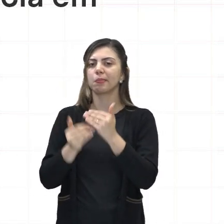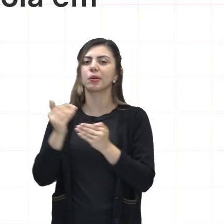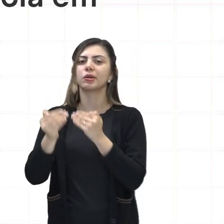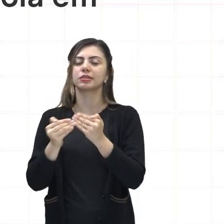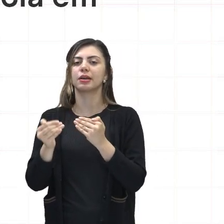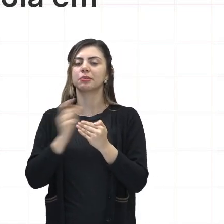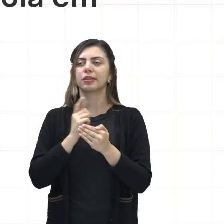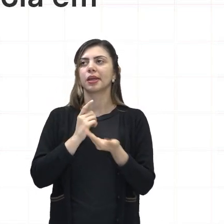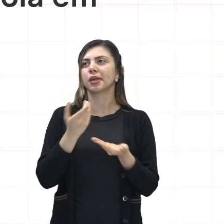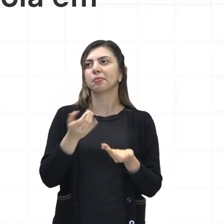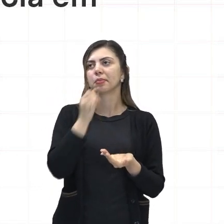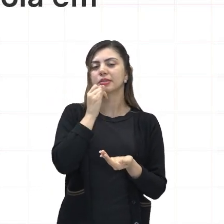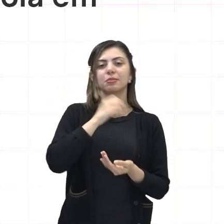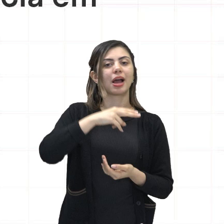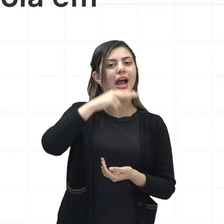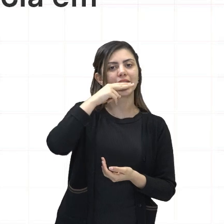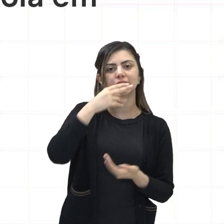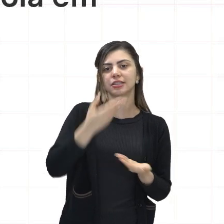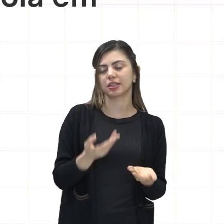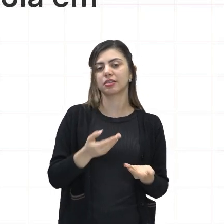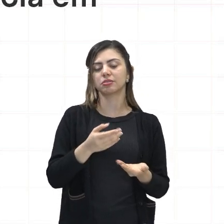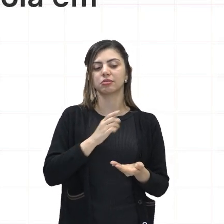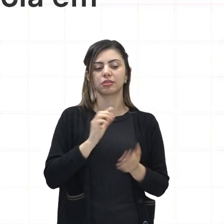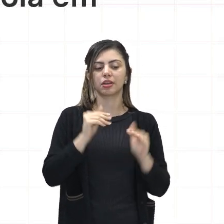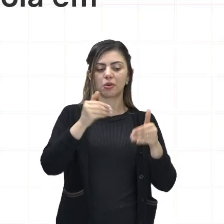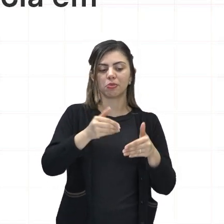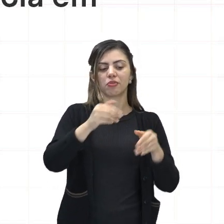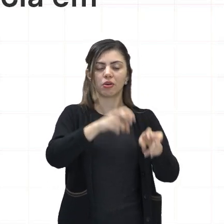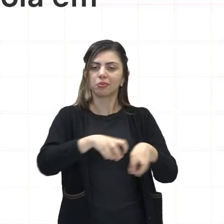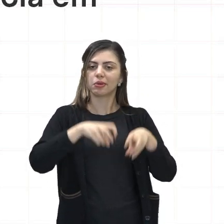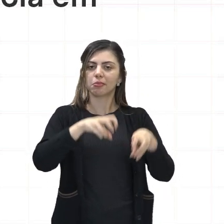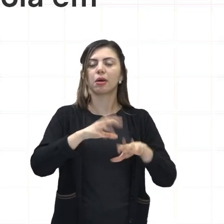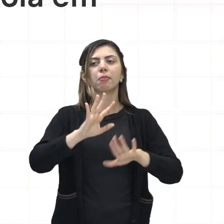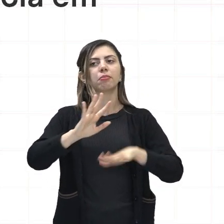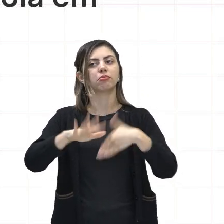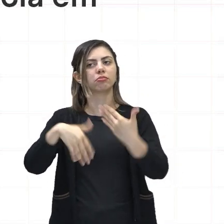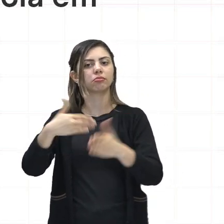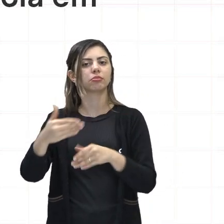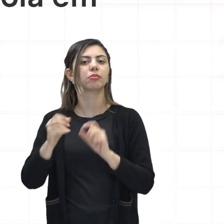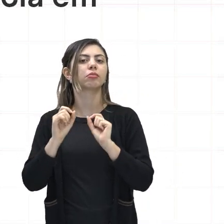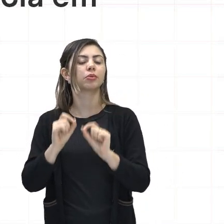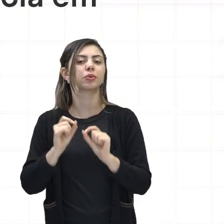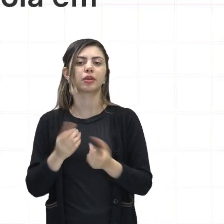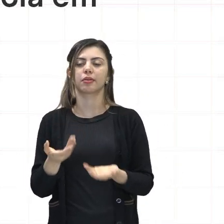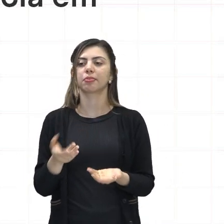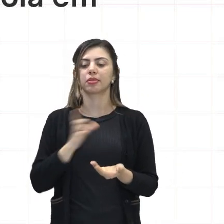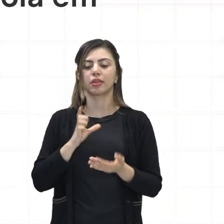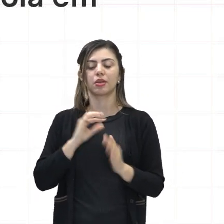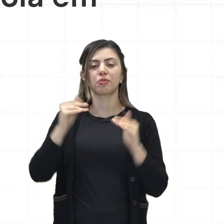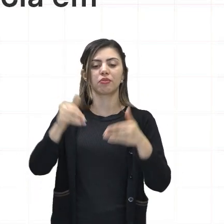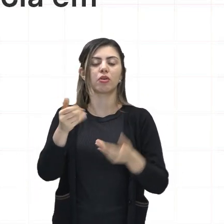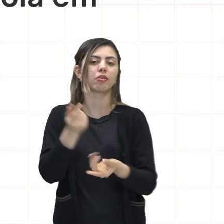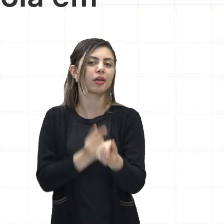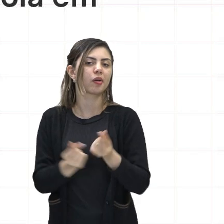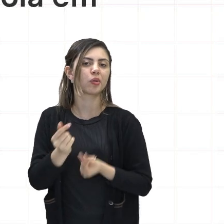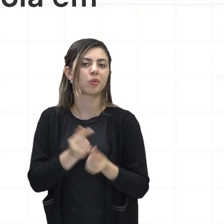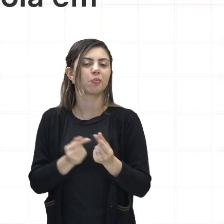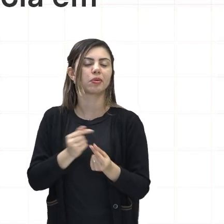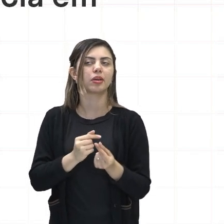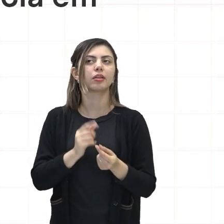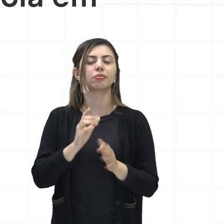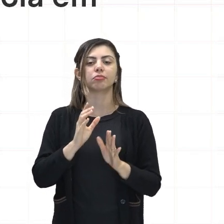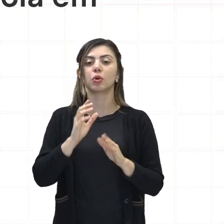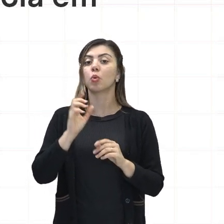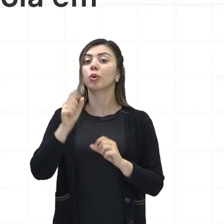da cana-de-açúcar, né, os ciclos econômicos do Brasil. Depois nós vamos ter o ciclo de quê? Depois da cana-de-açúcar,